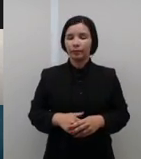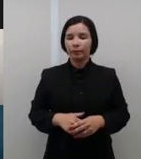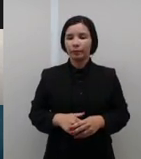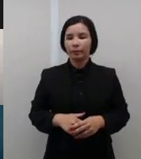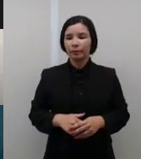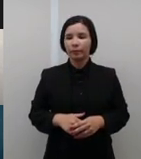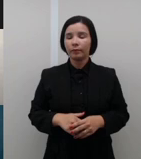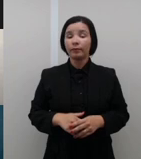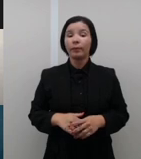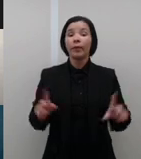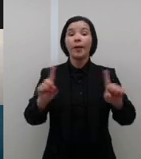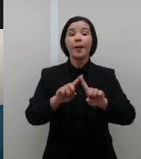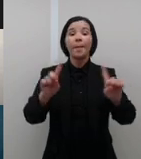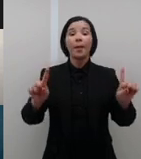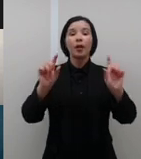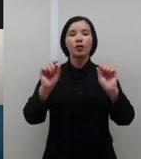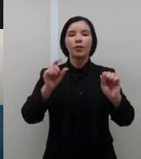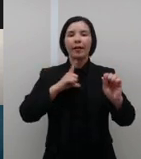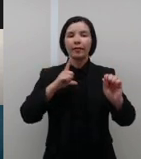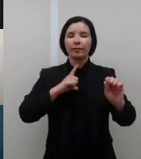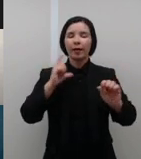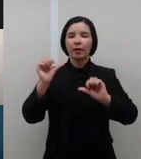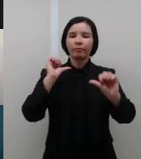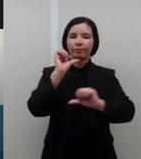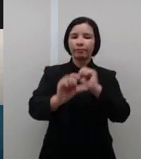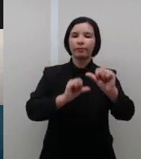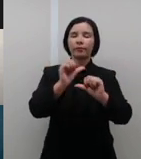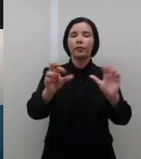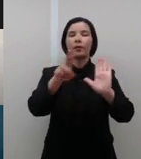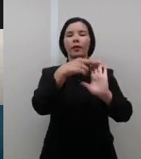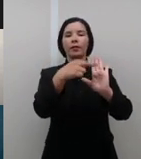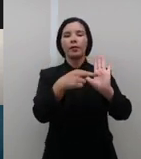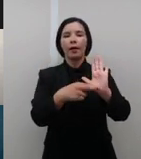a pretexto de atualizar as regras do concurso, em